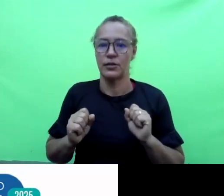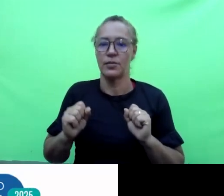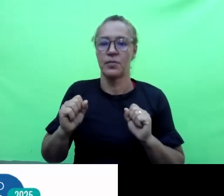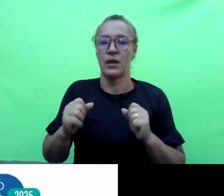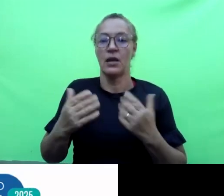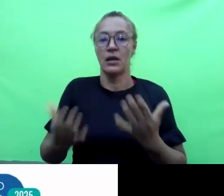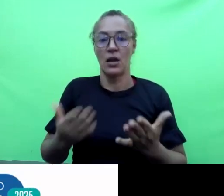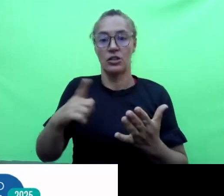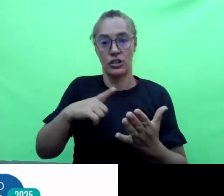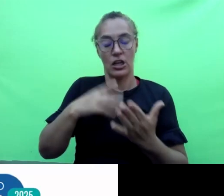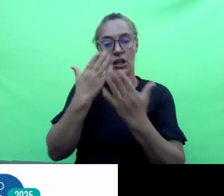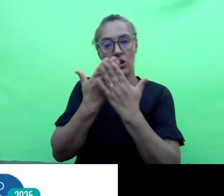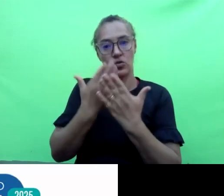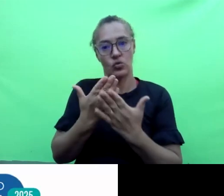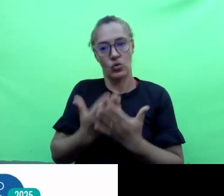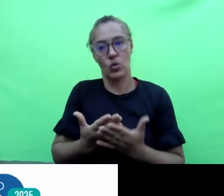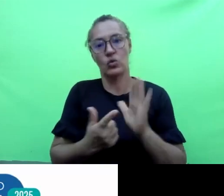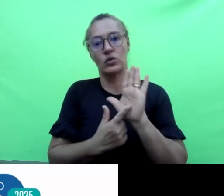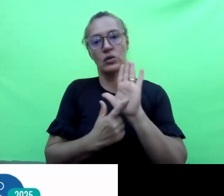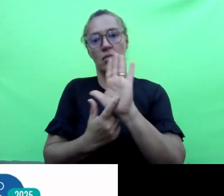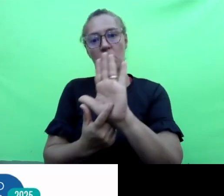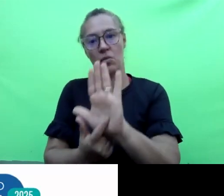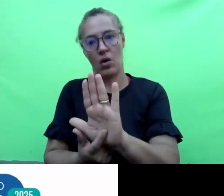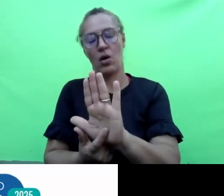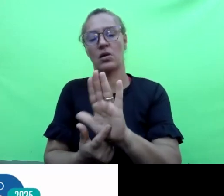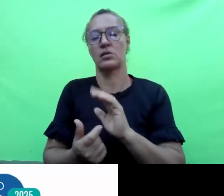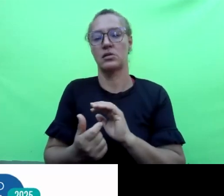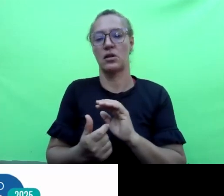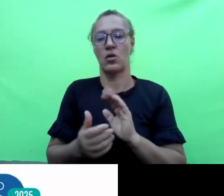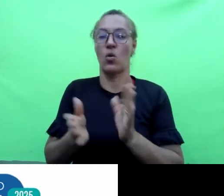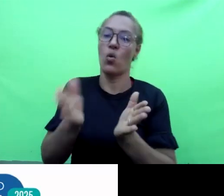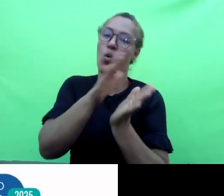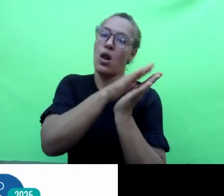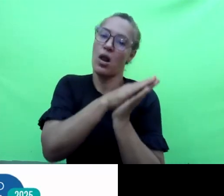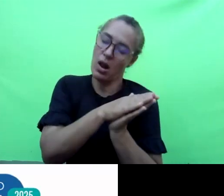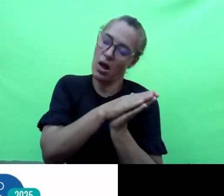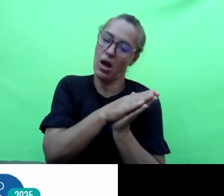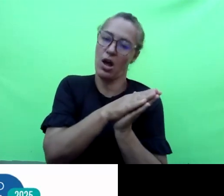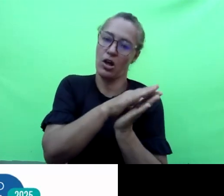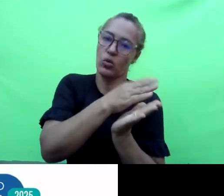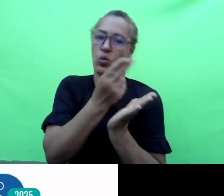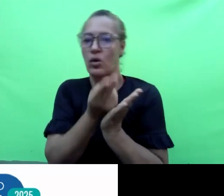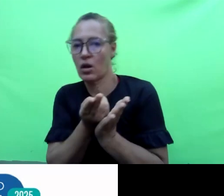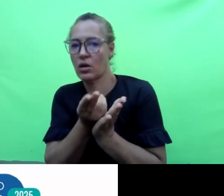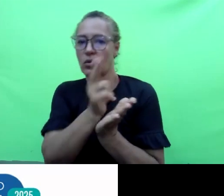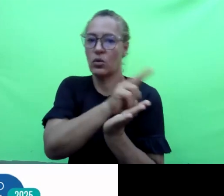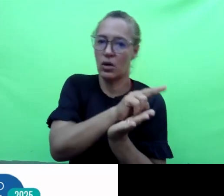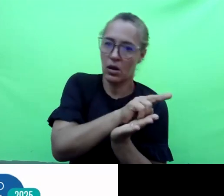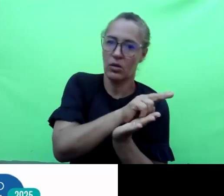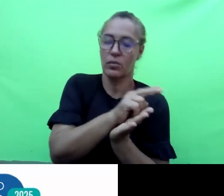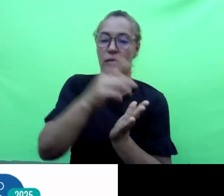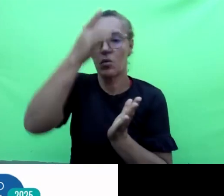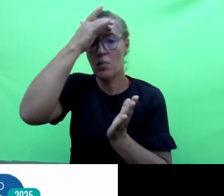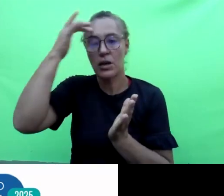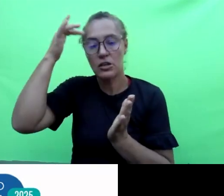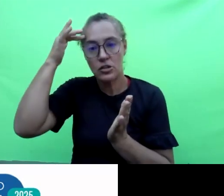tem estudos que mostram que uma pessoa com glaucoma, né, é mais frequente se observar